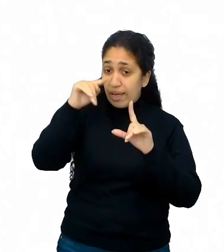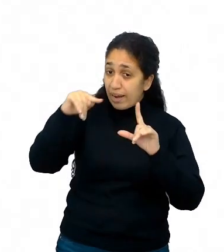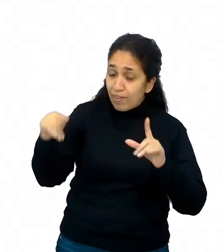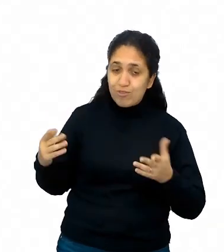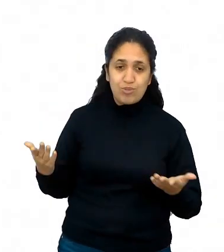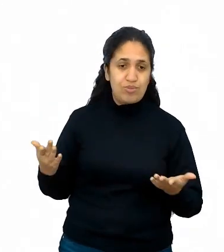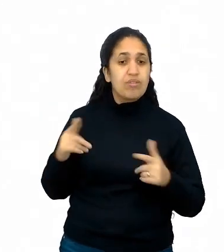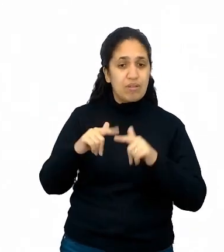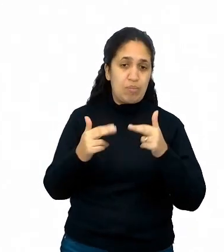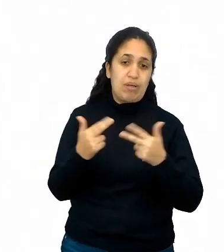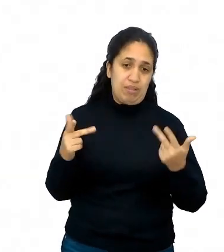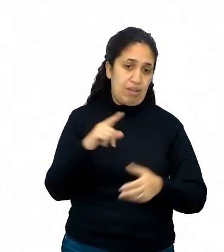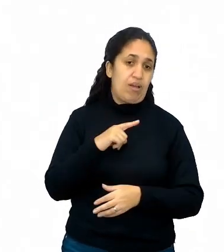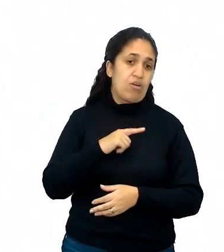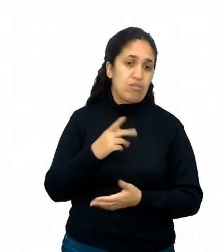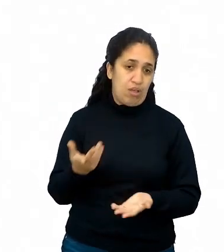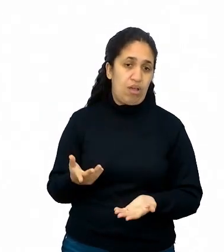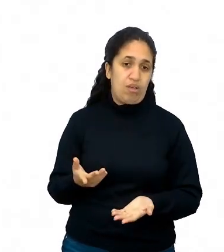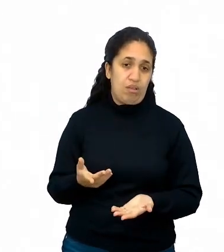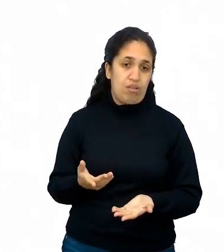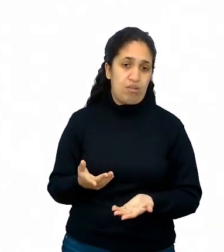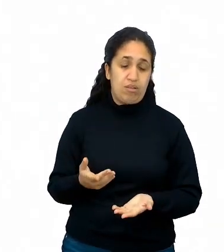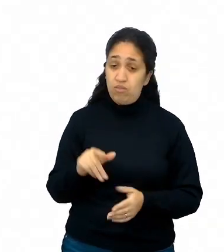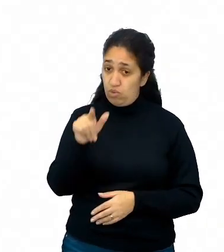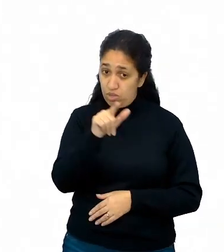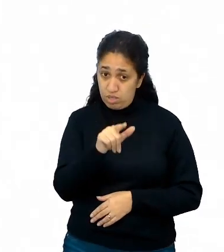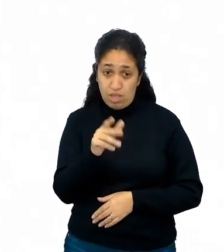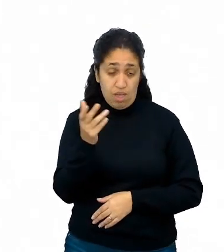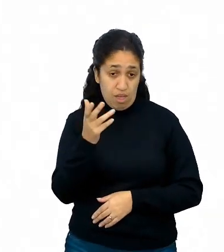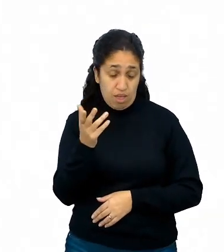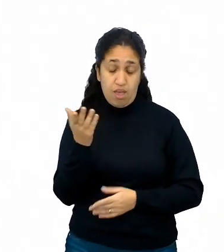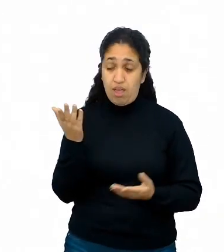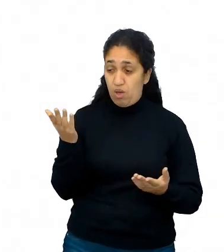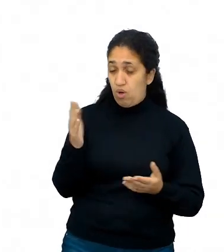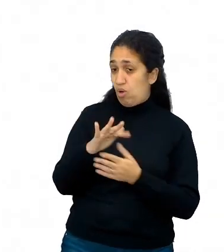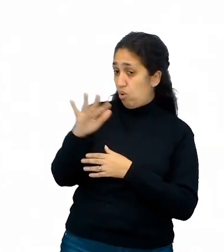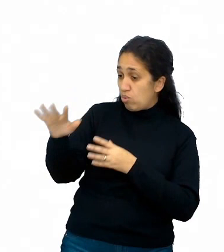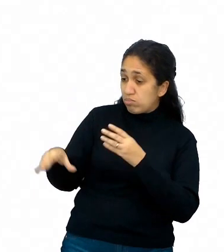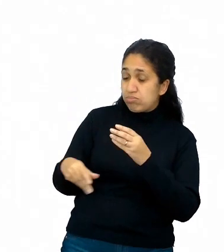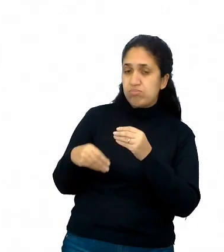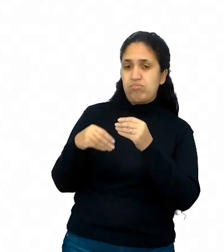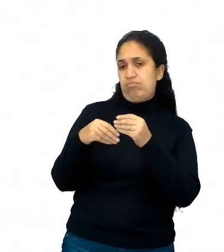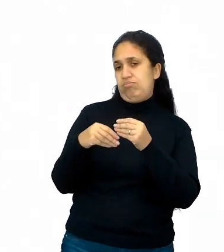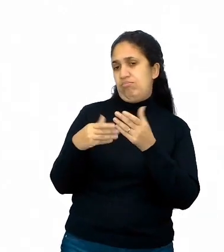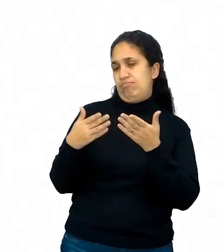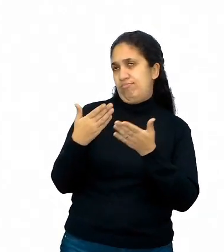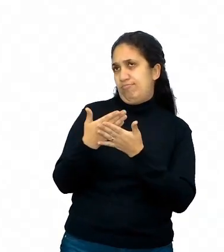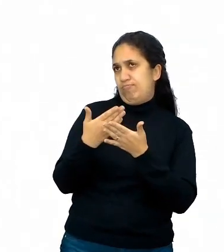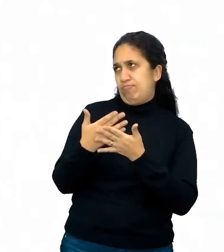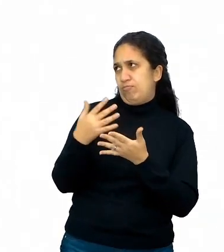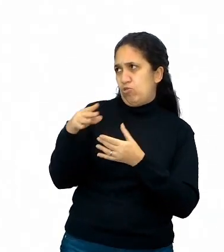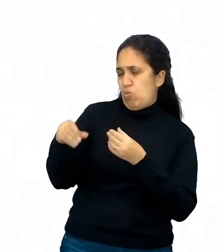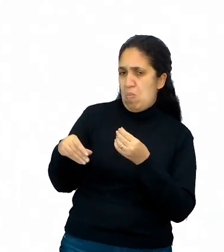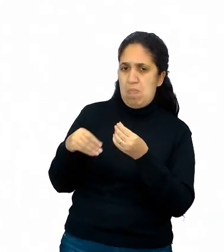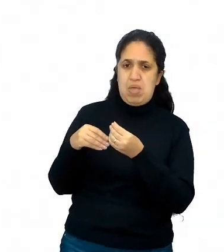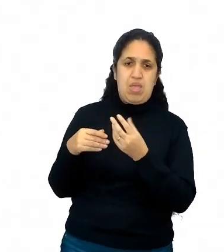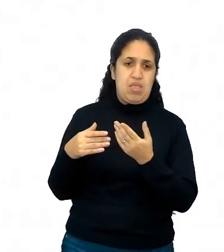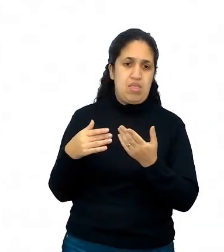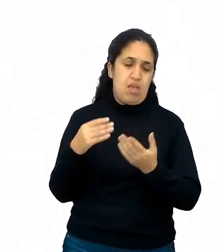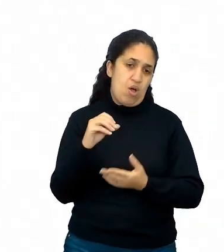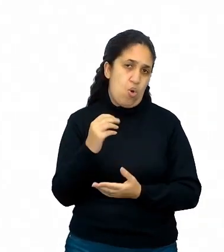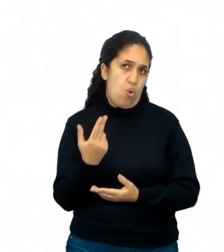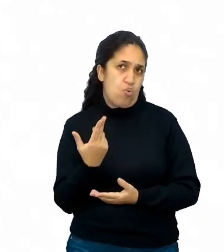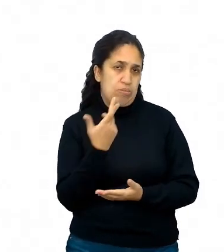tem. Tá? Se você quiser complementar a sua aula ou trazer